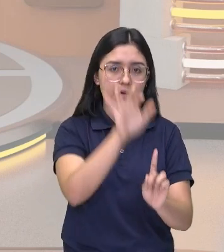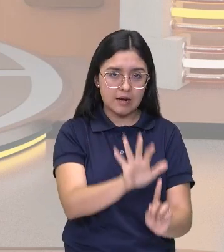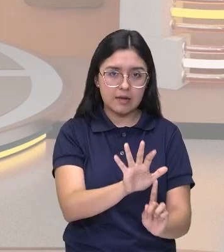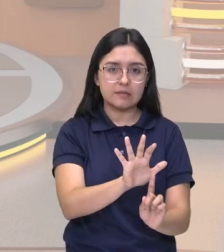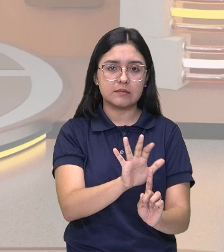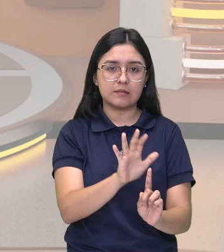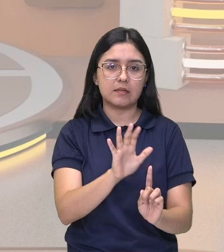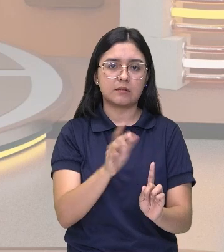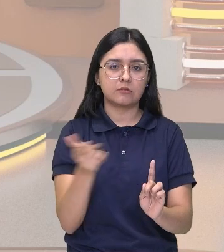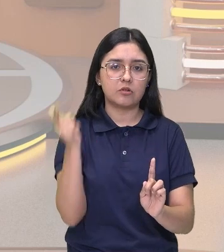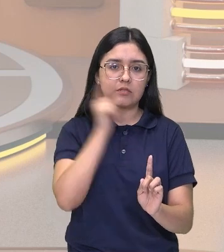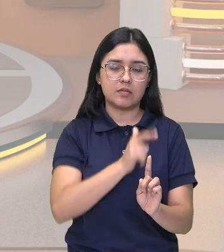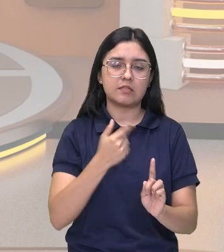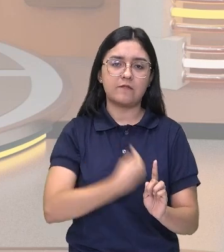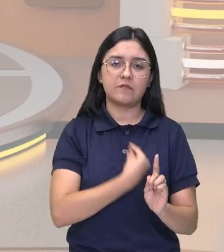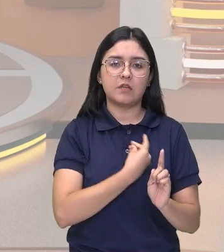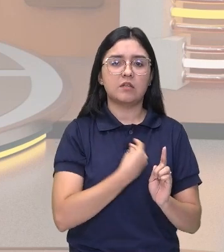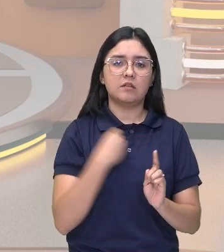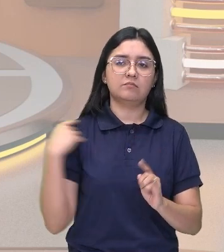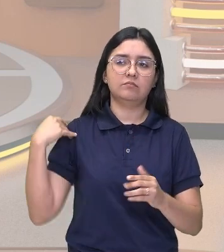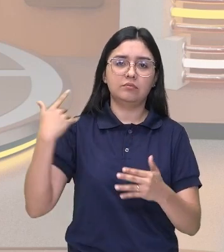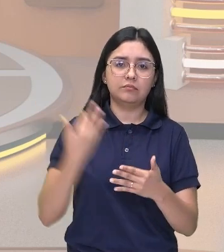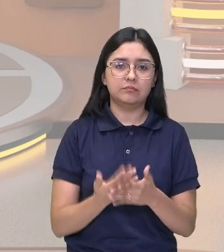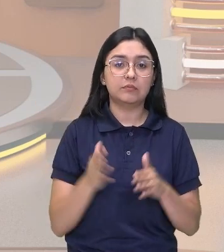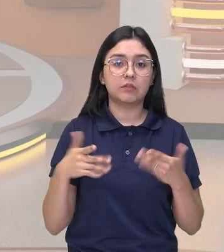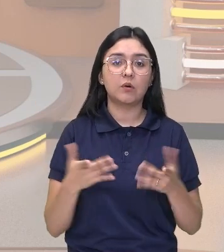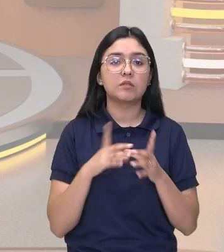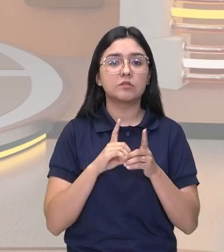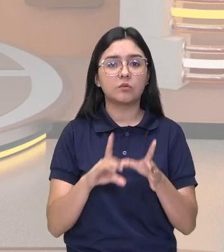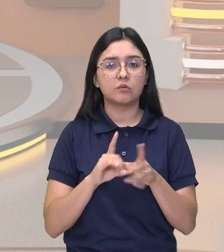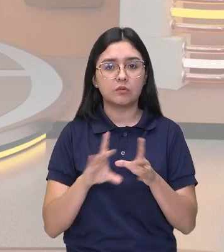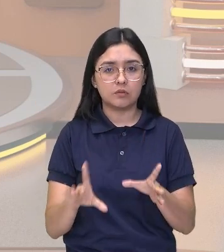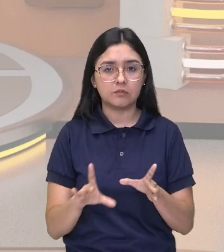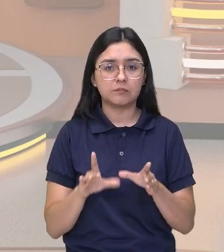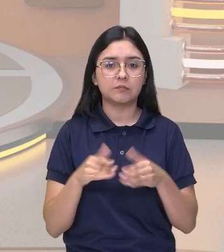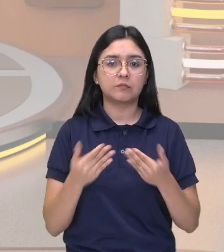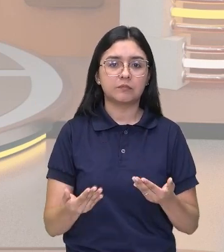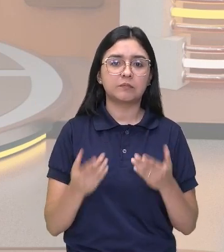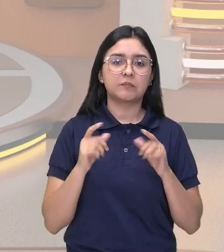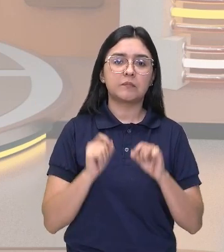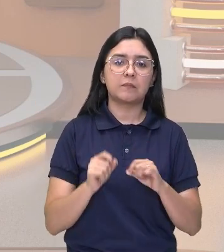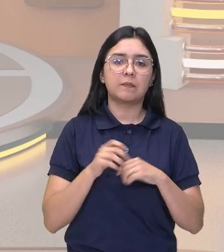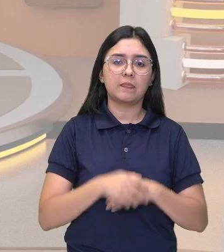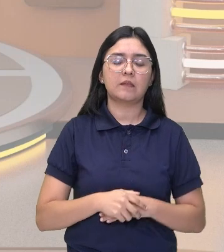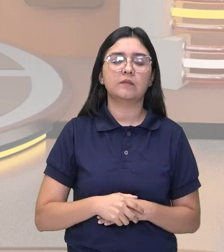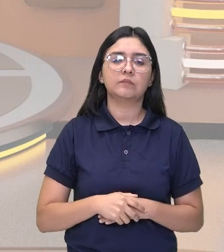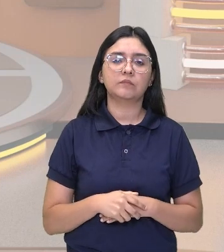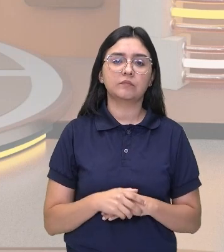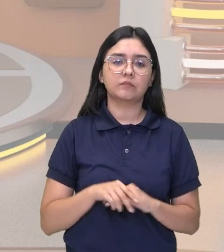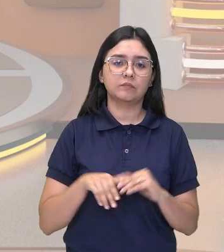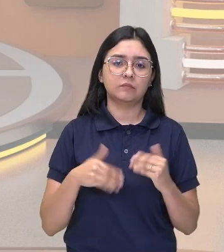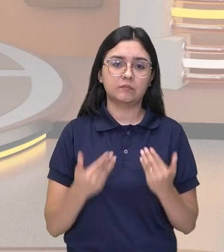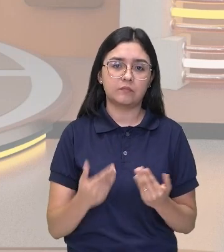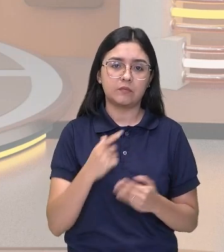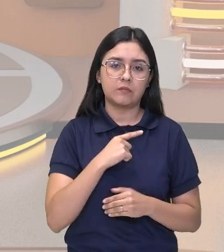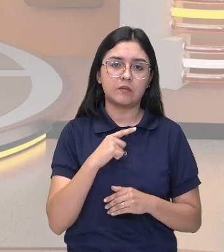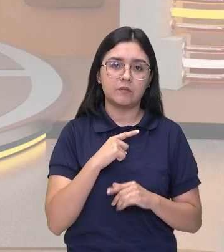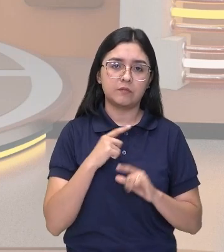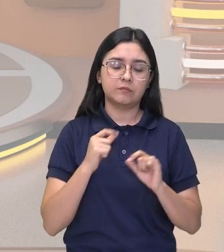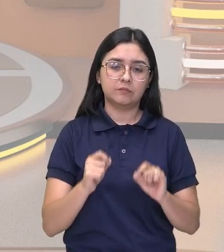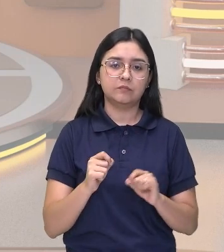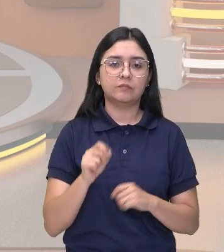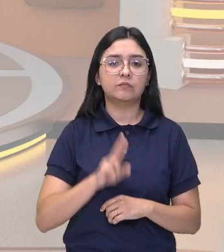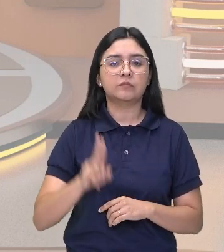sua vida. Galera, essa doutrina ela foi amplamente ali colocada em vigor justamente